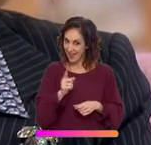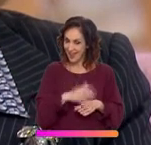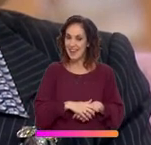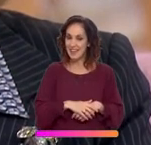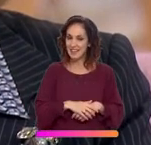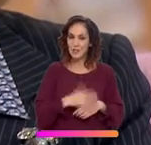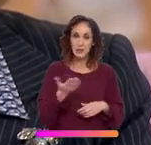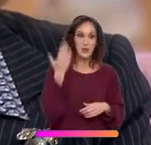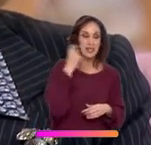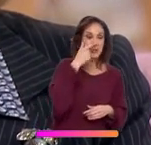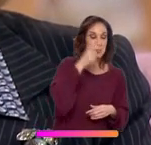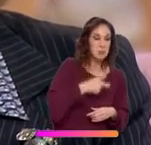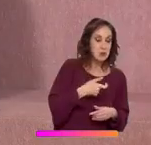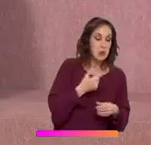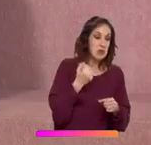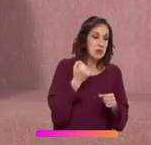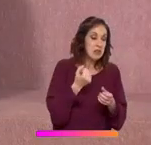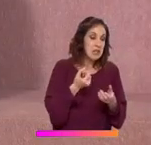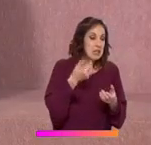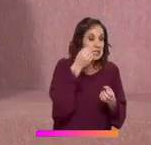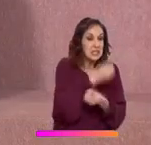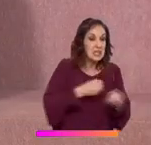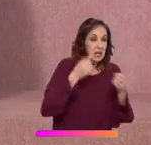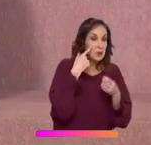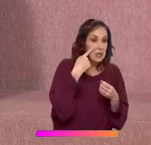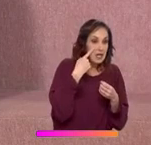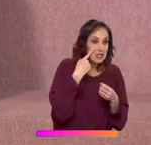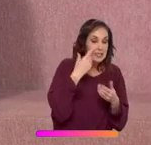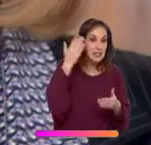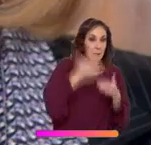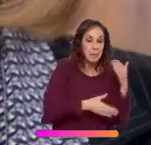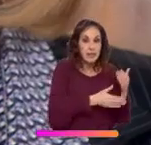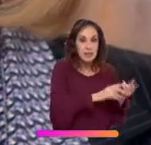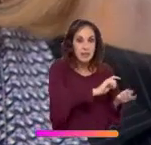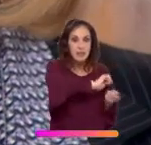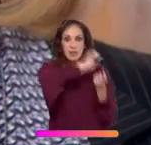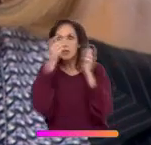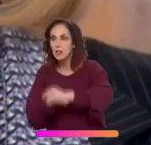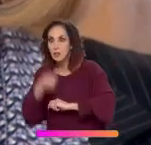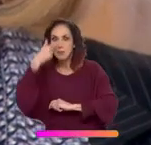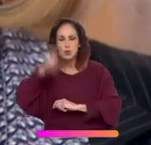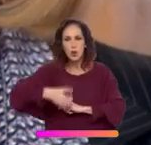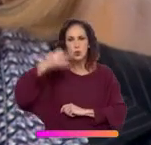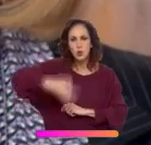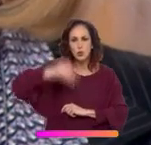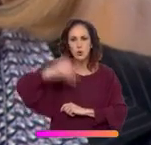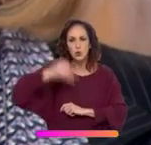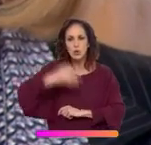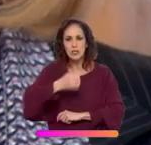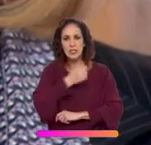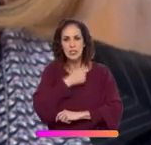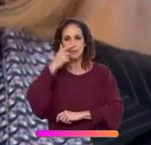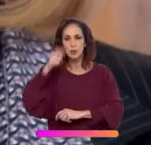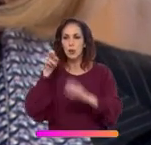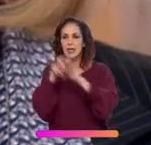anónima a trabalhar para os outros, para uma figura que entra todos os dias em casa das pessoas. E como dizia ali aquele senhor, de uma forma